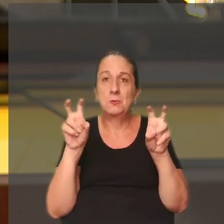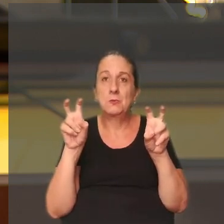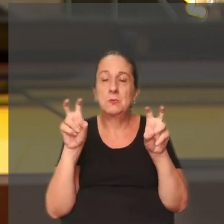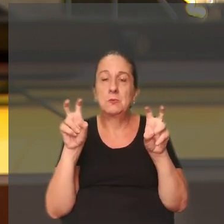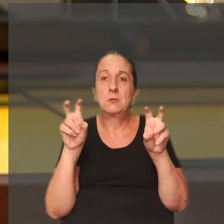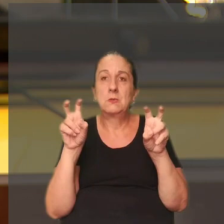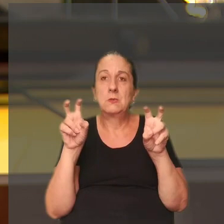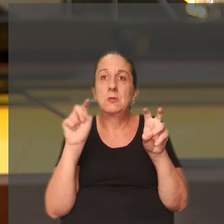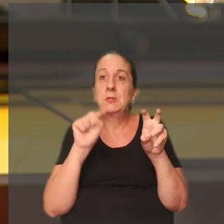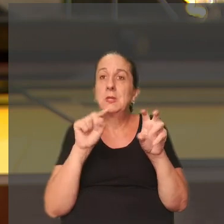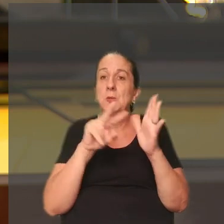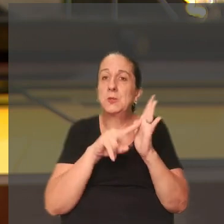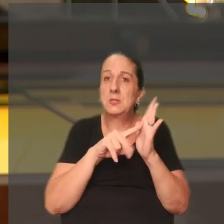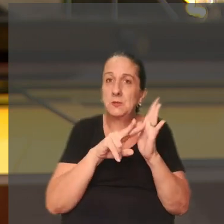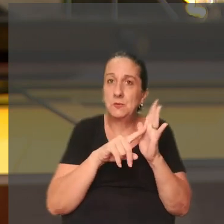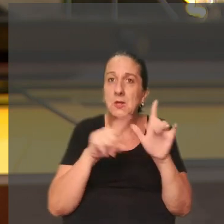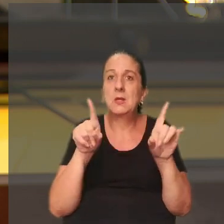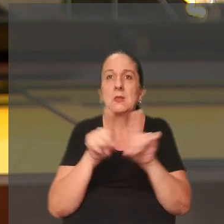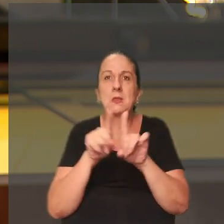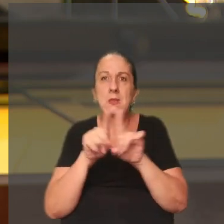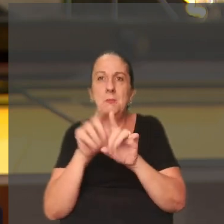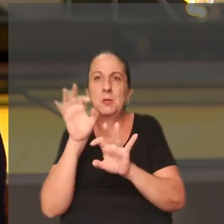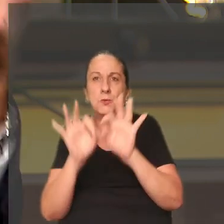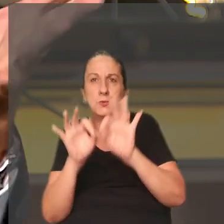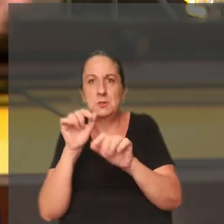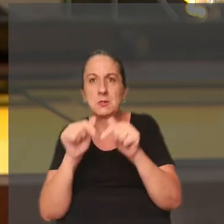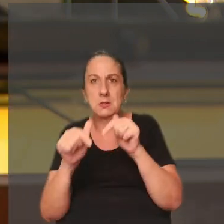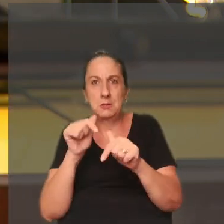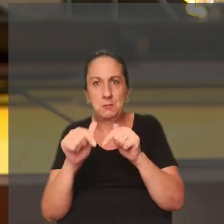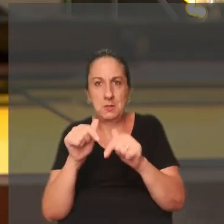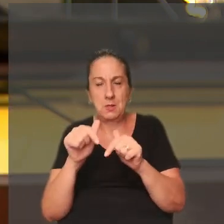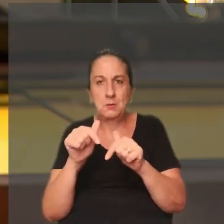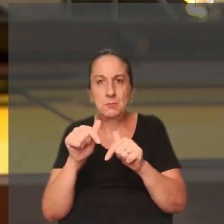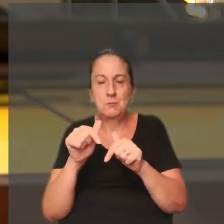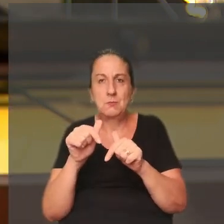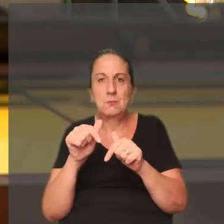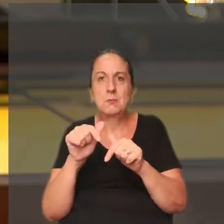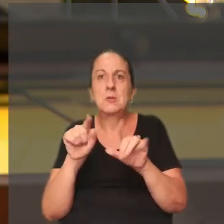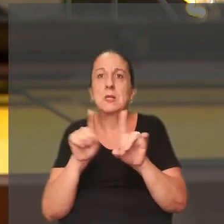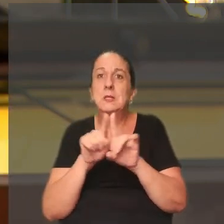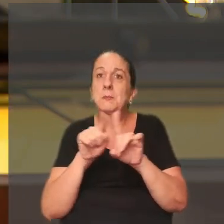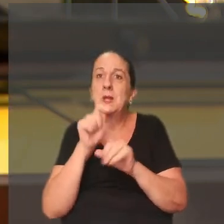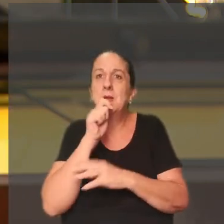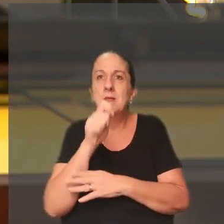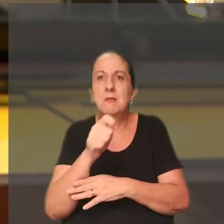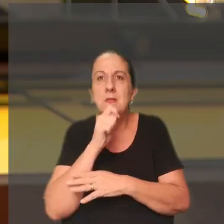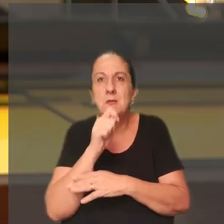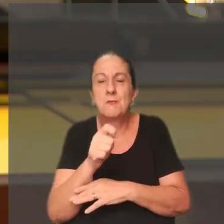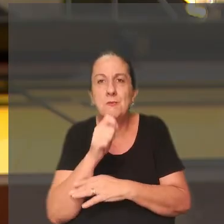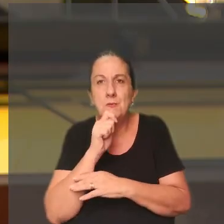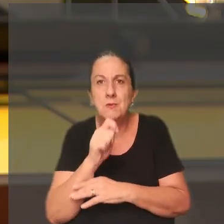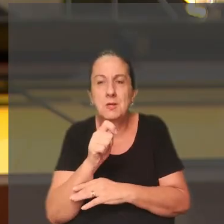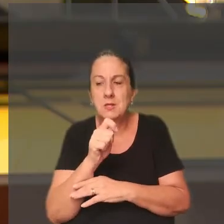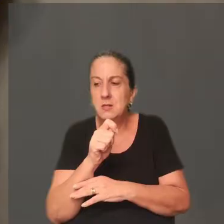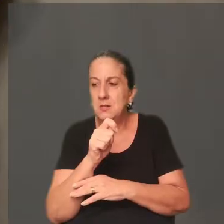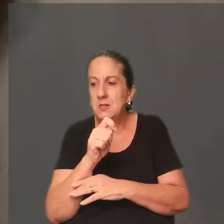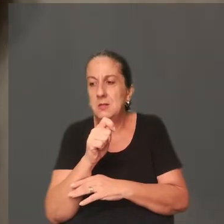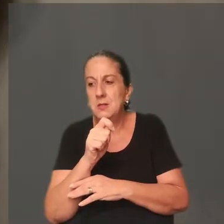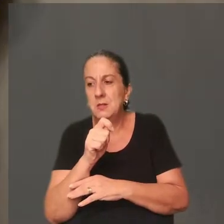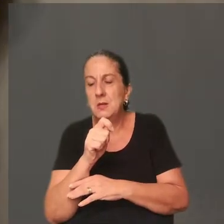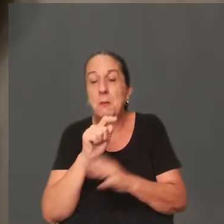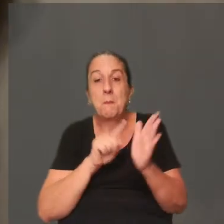assuntos, tanto dos sindicatos quanto da extinção da Justiça do Trabalho, e nas entrevistas, aqui e